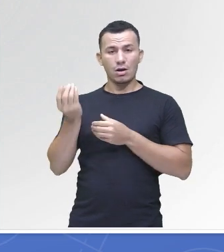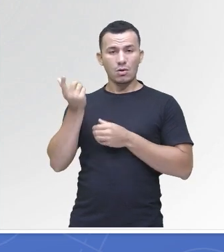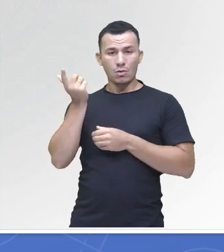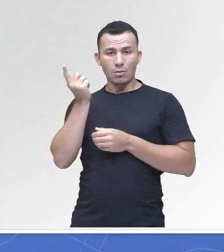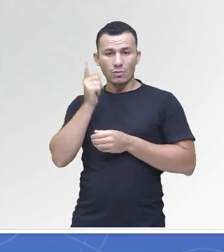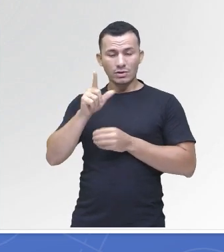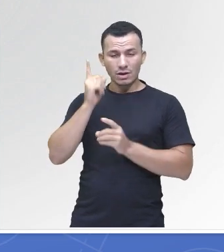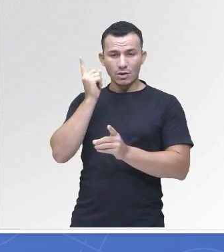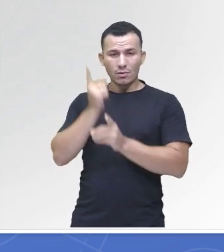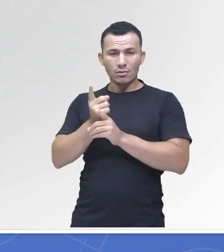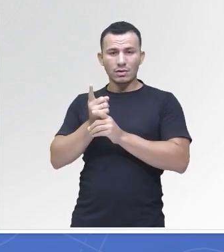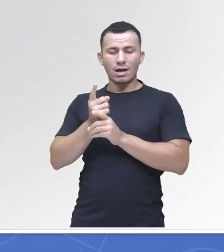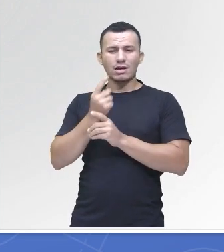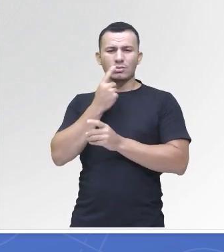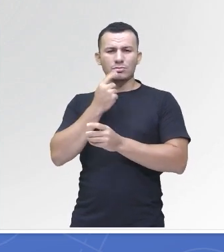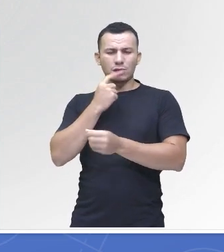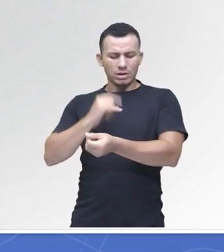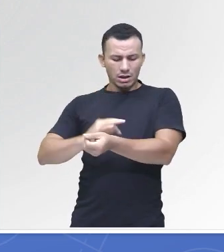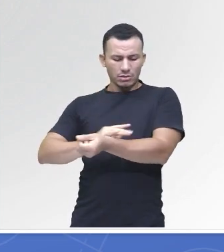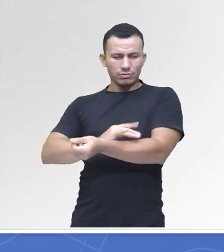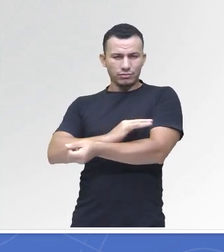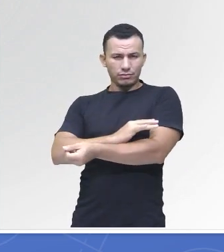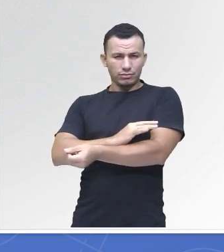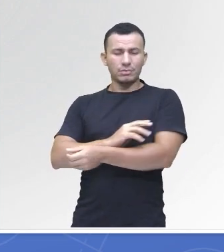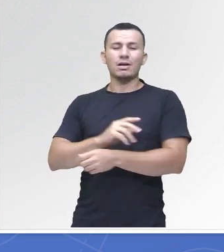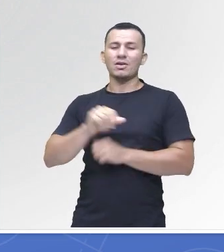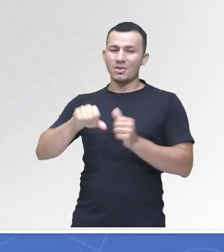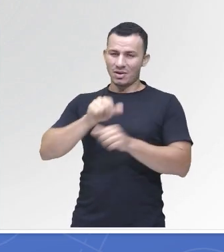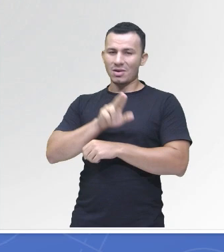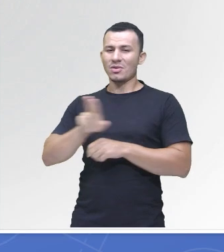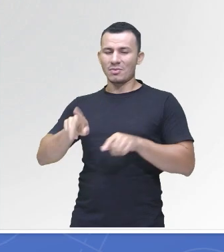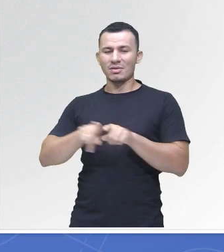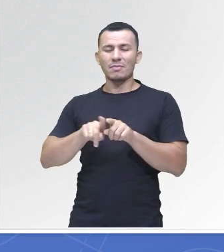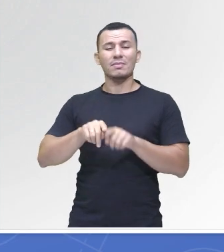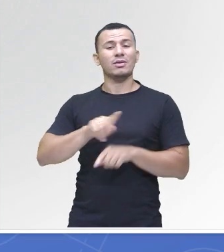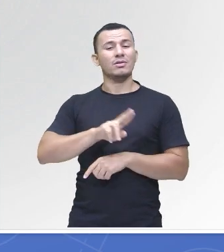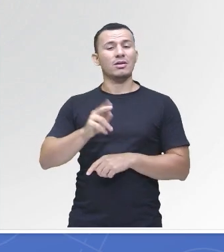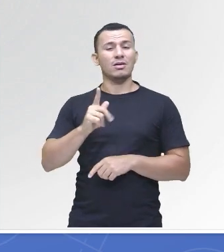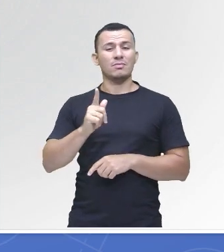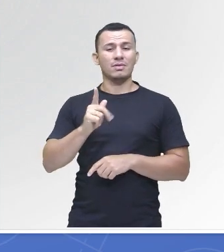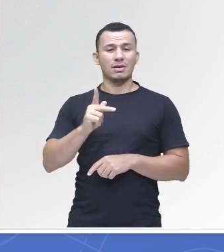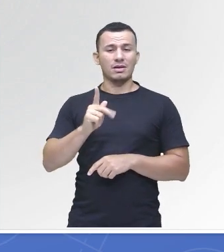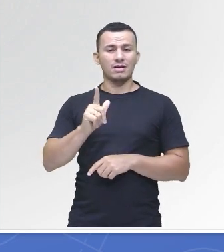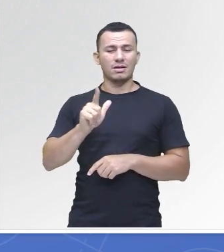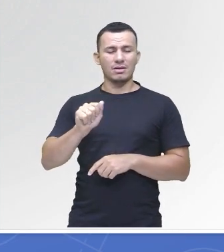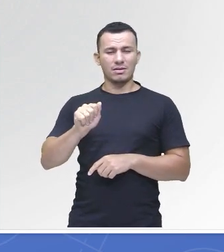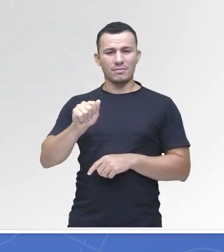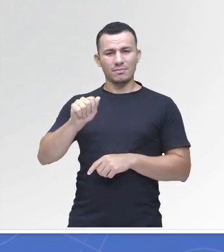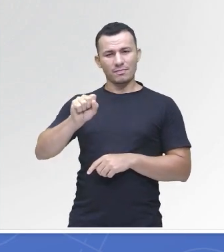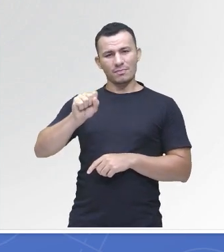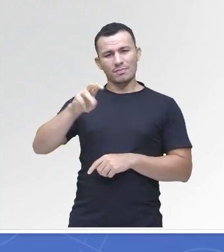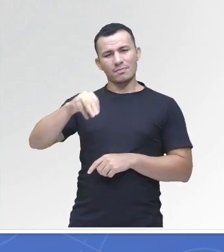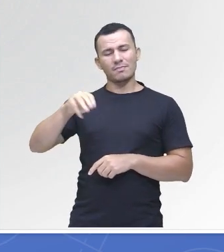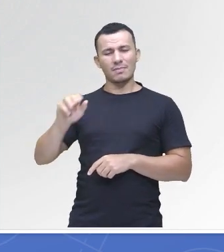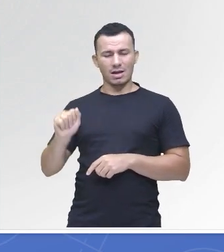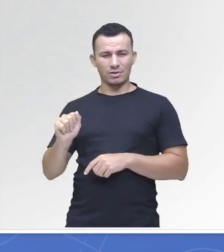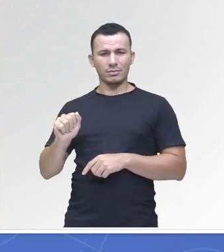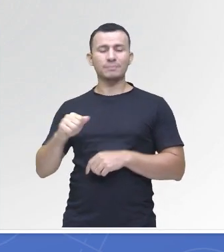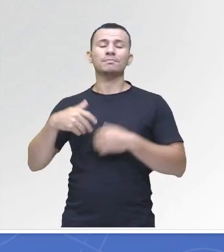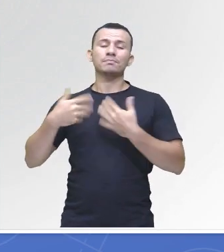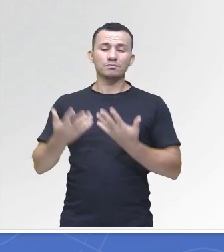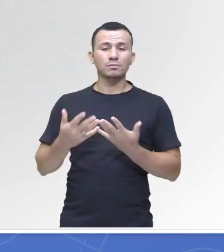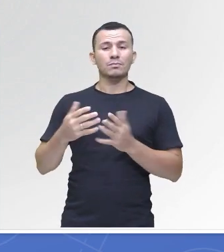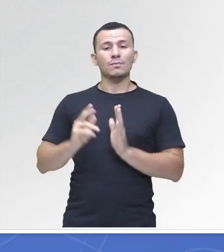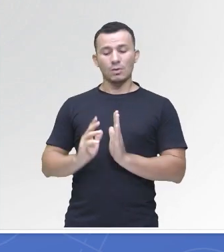bom? E aí, essa é a importância da drenagem que ocorre nos vasos linfáticos, porque ele vai tirar o